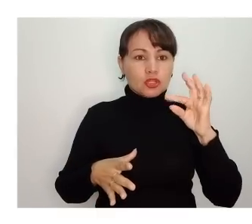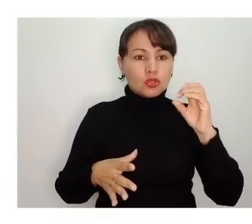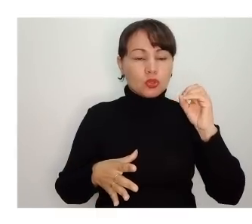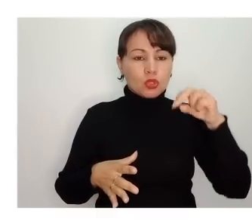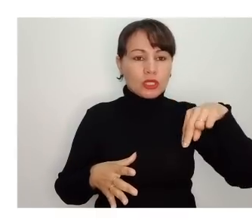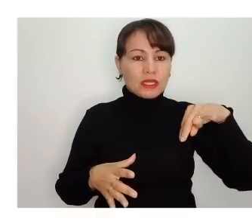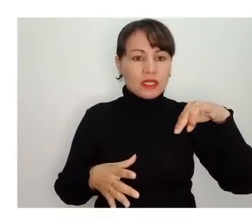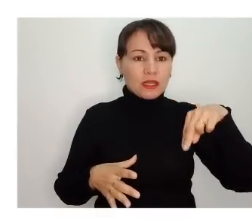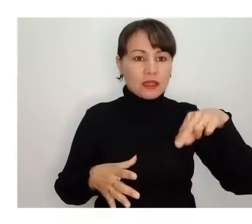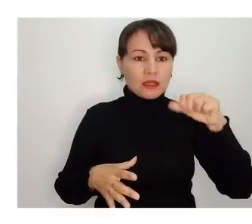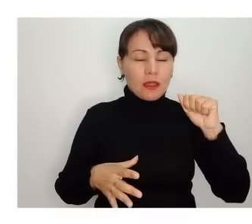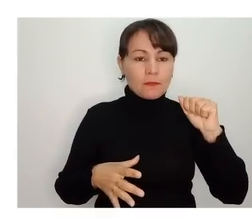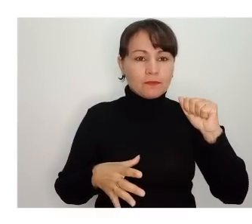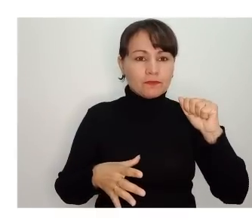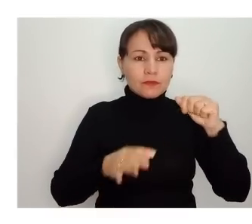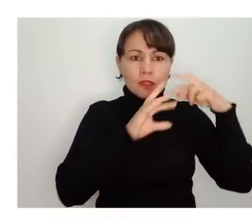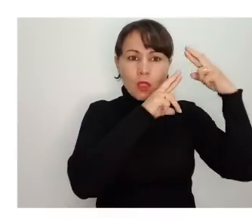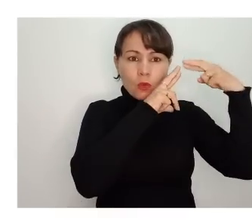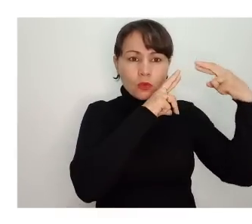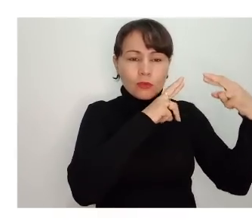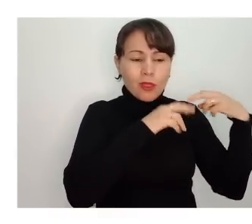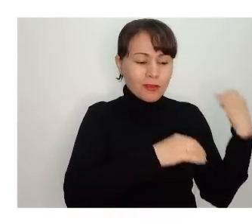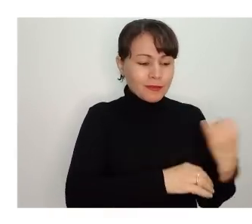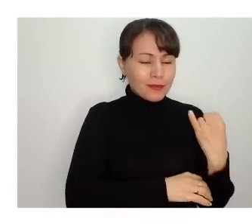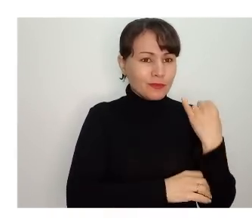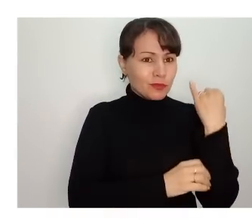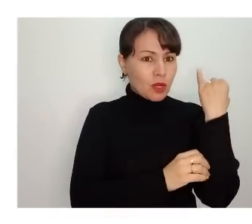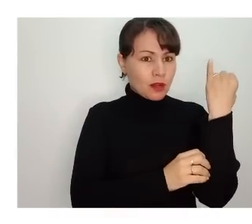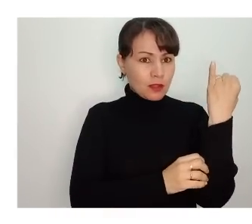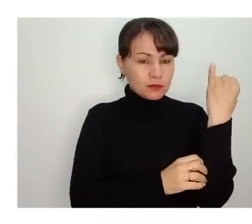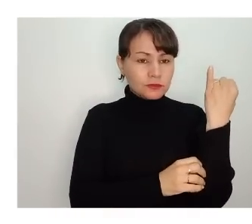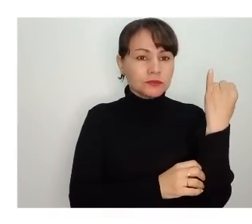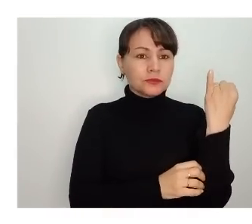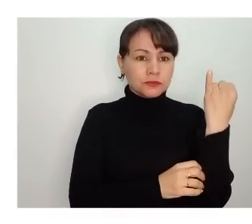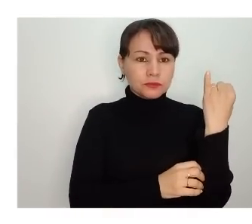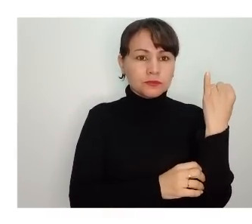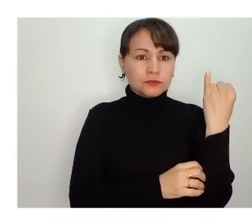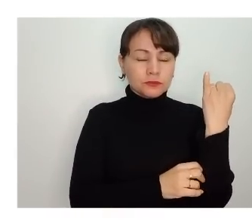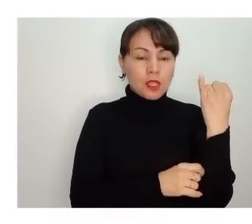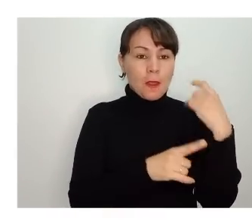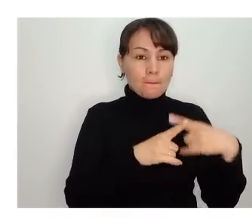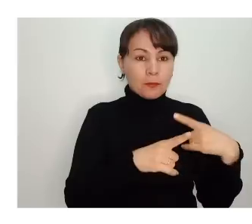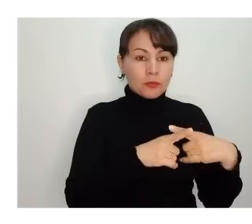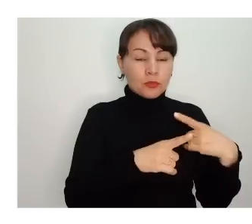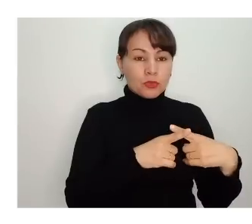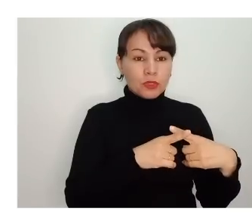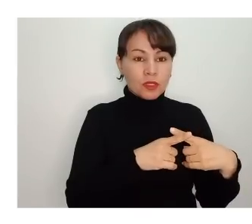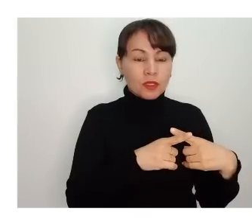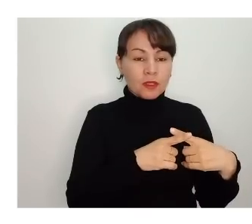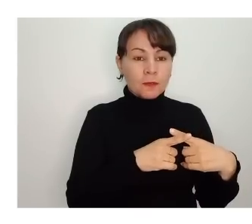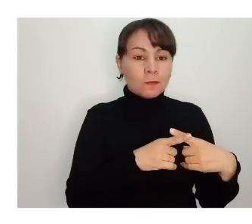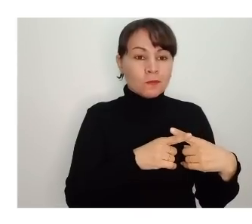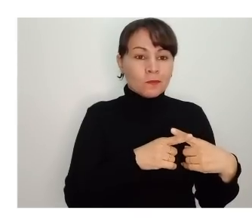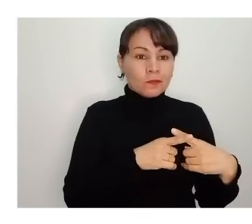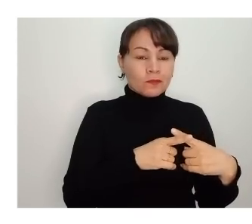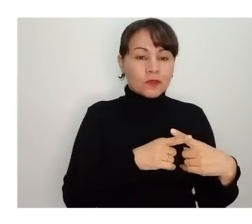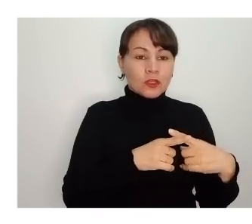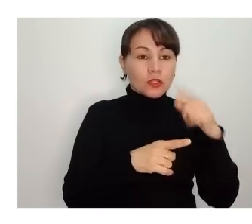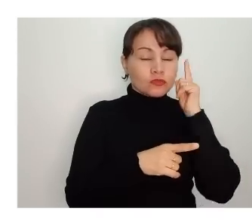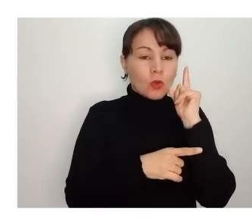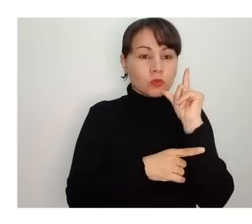da melatonina, ela é um hormônio extremamente importante, porque é através